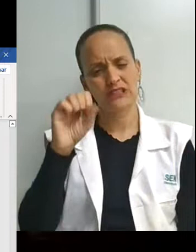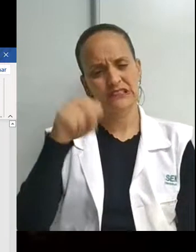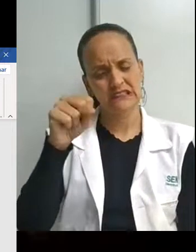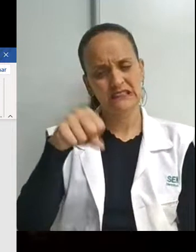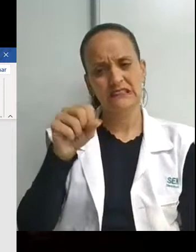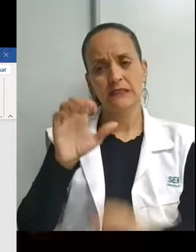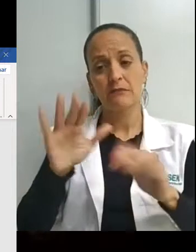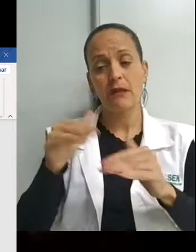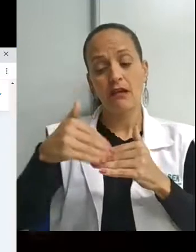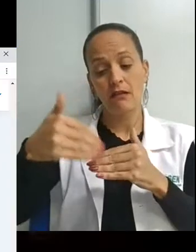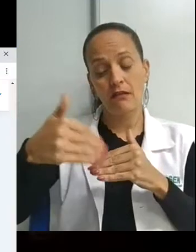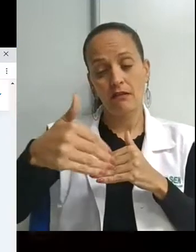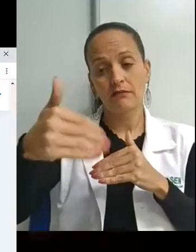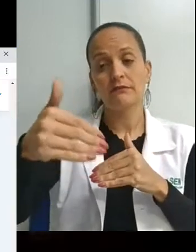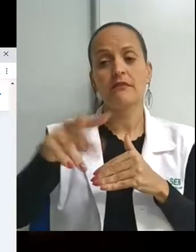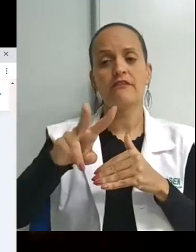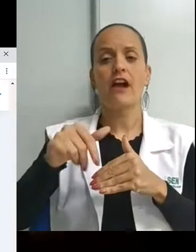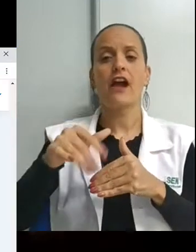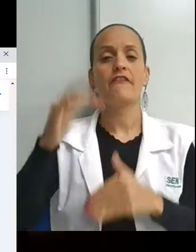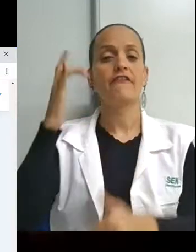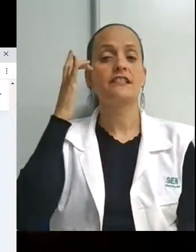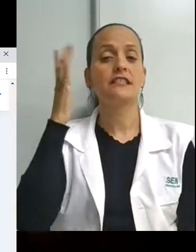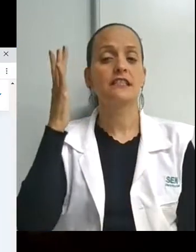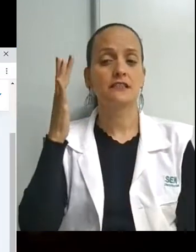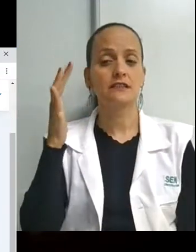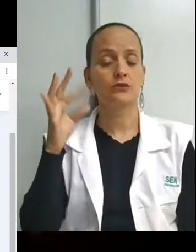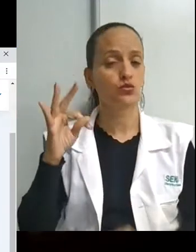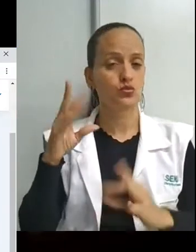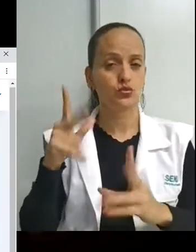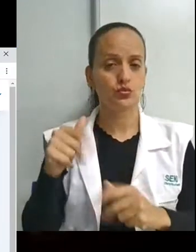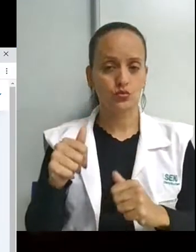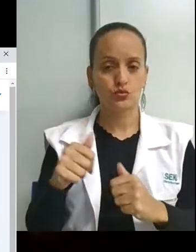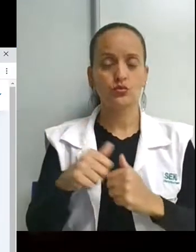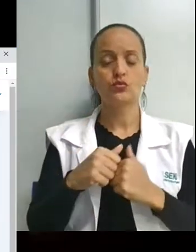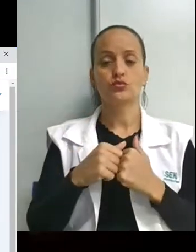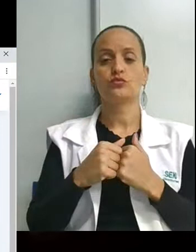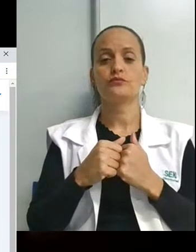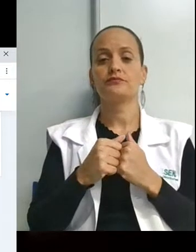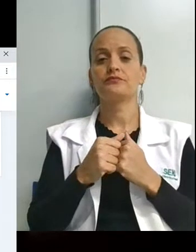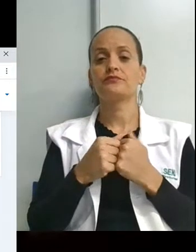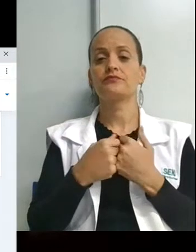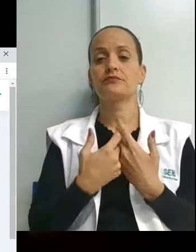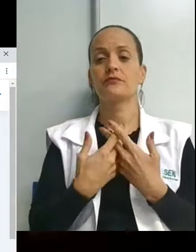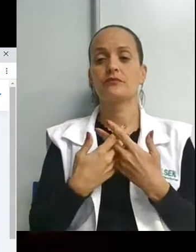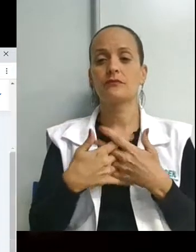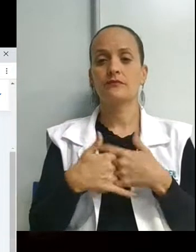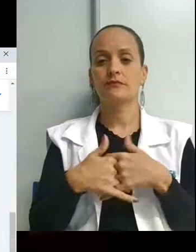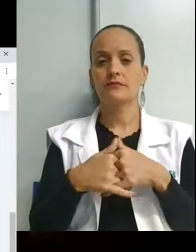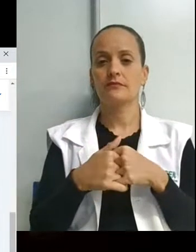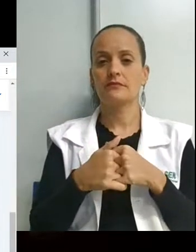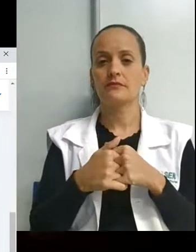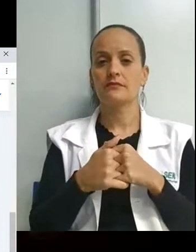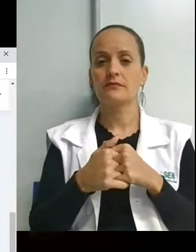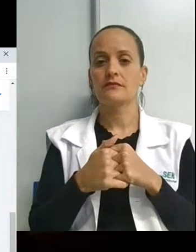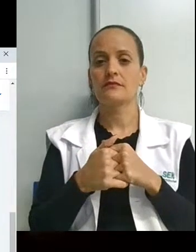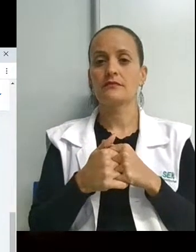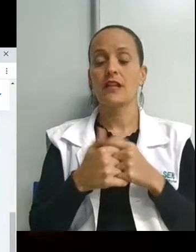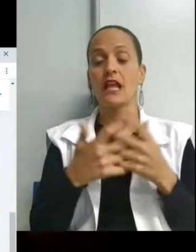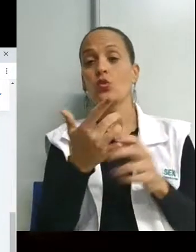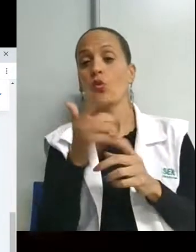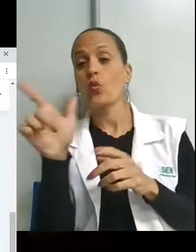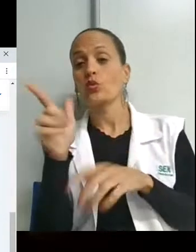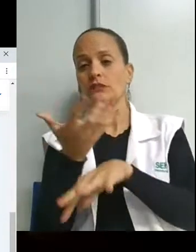daqui para frente vai facilitando tudo, certo? As outras unidades aqui, ó, a gente já vai começar a parte específica